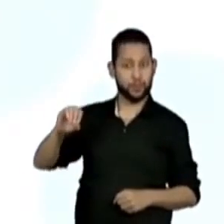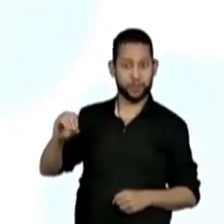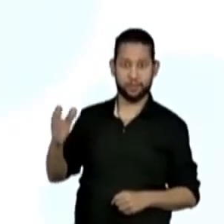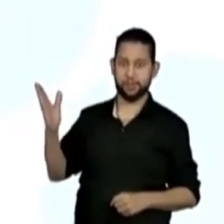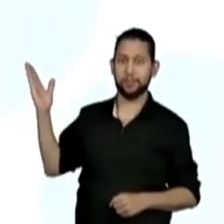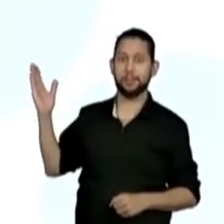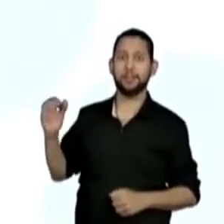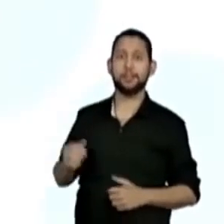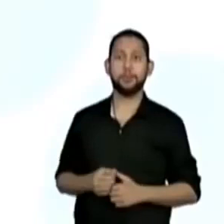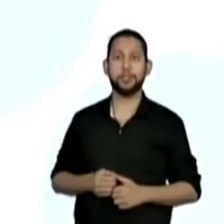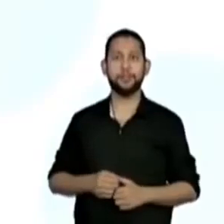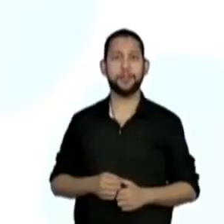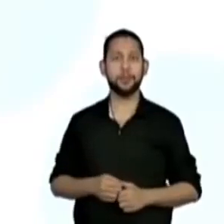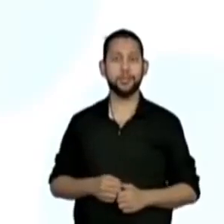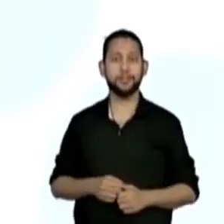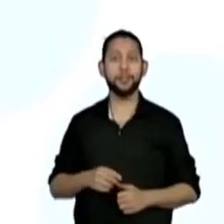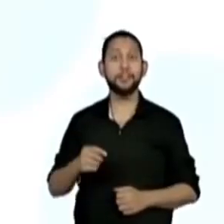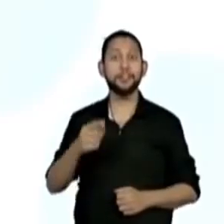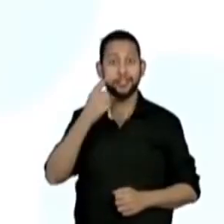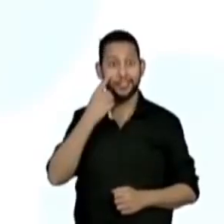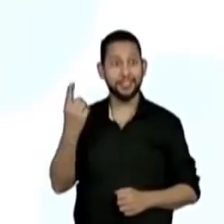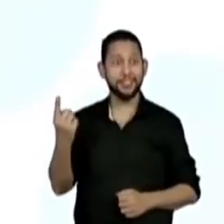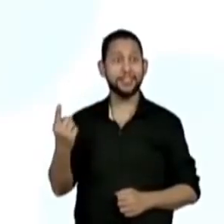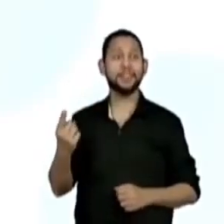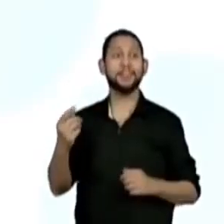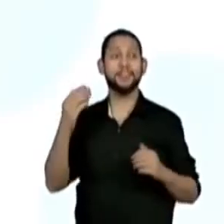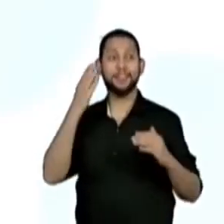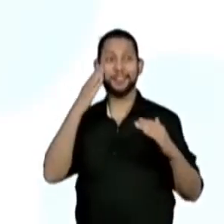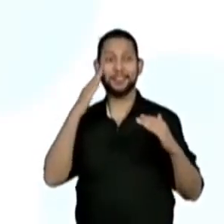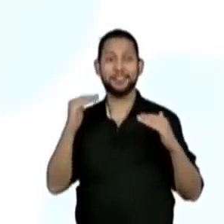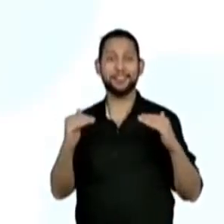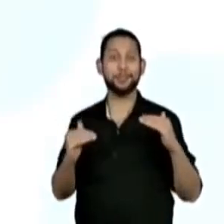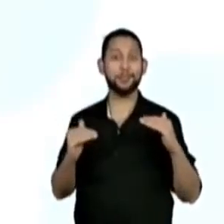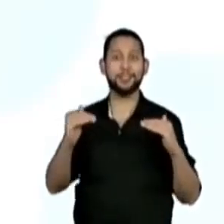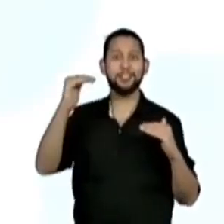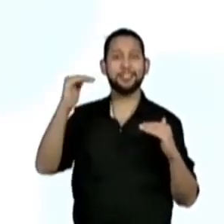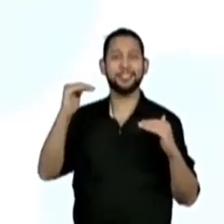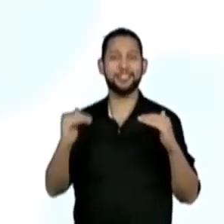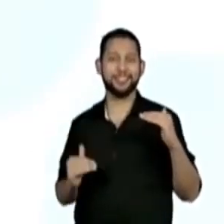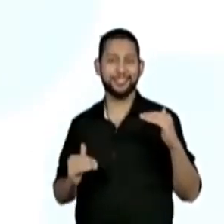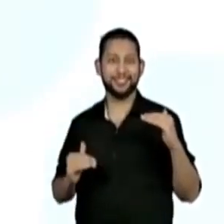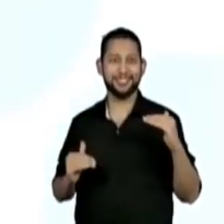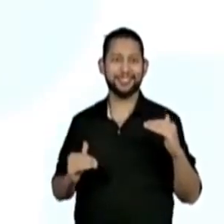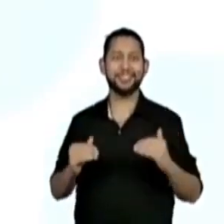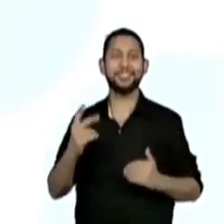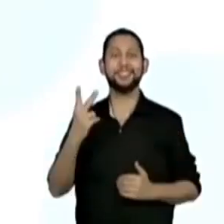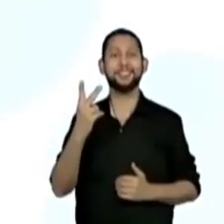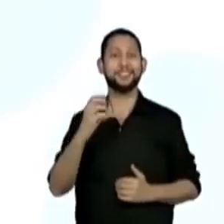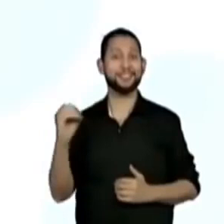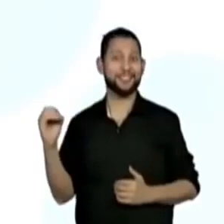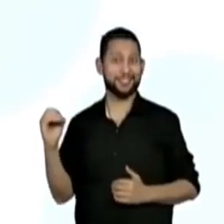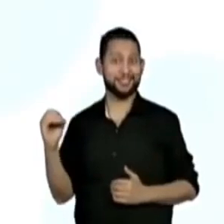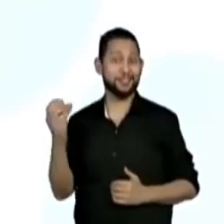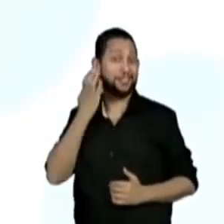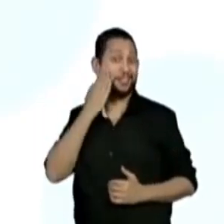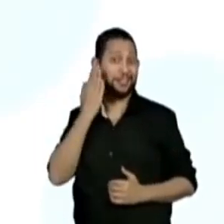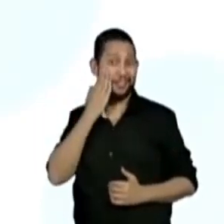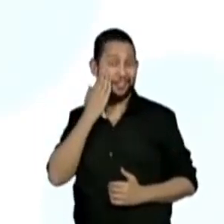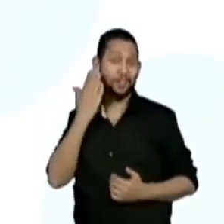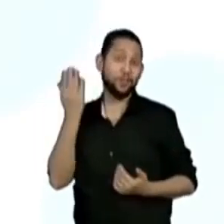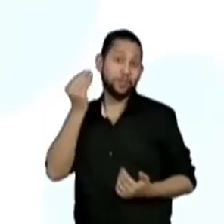1890 e como querem saber se foi mais menos ou exatamente 200 eu vou